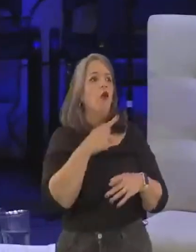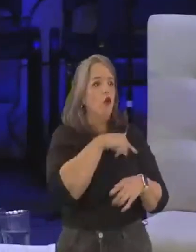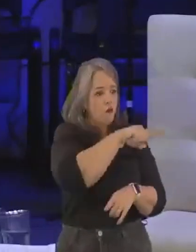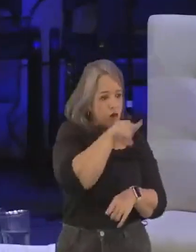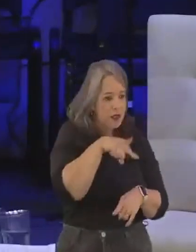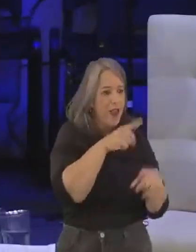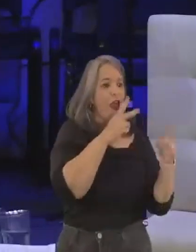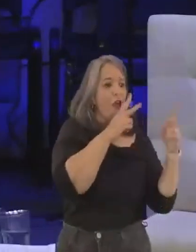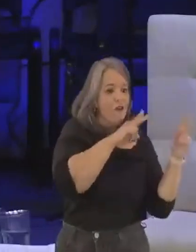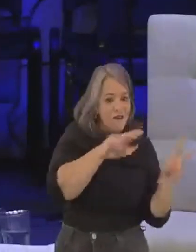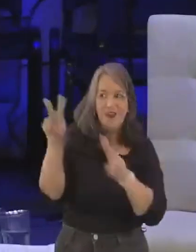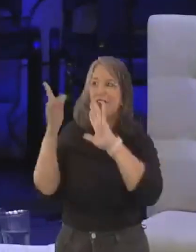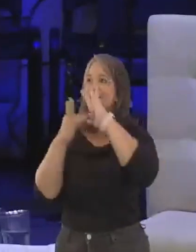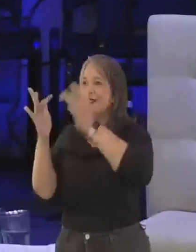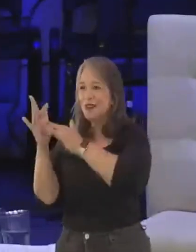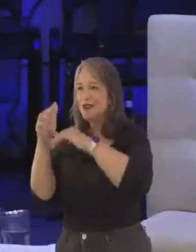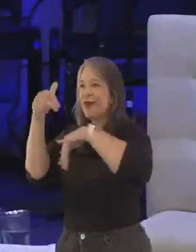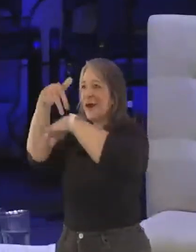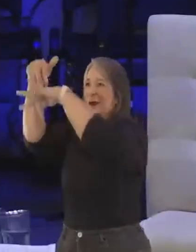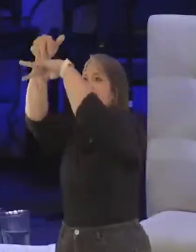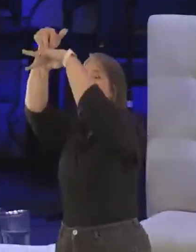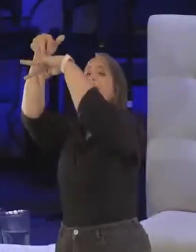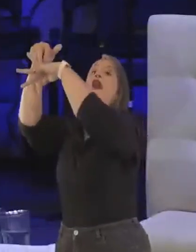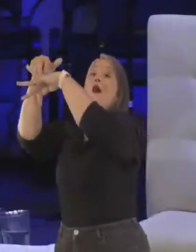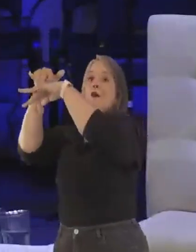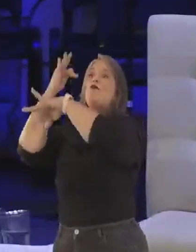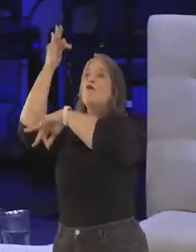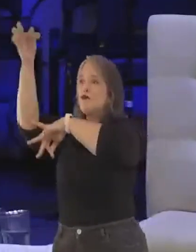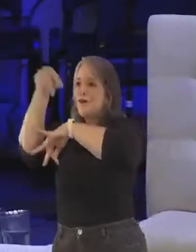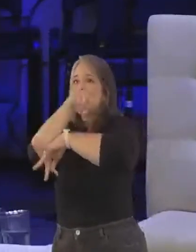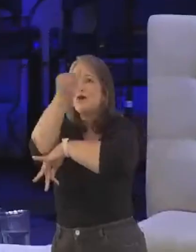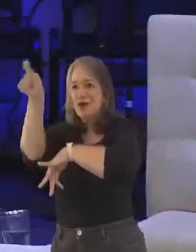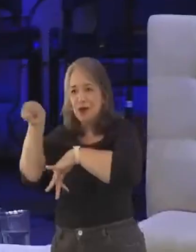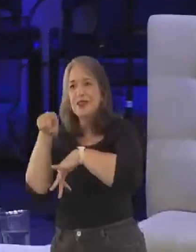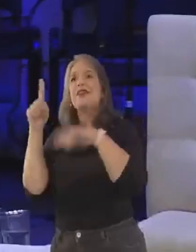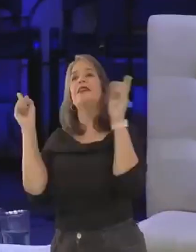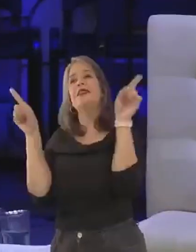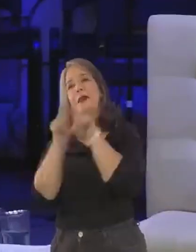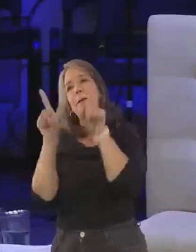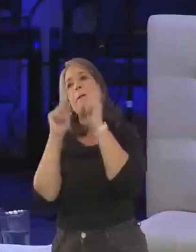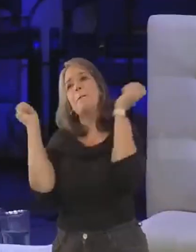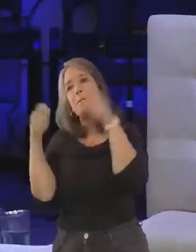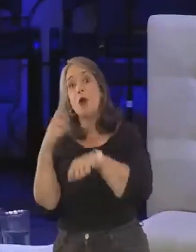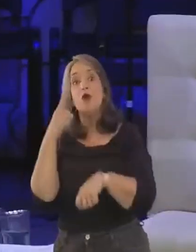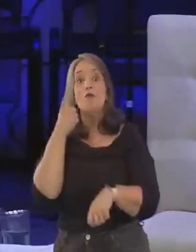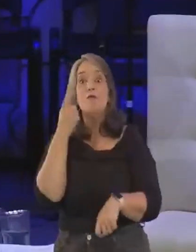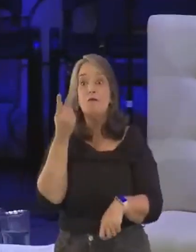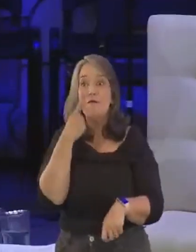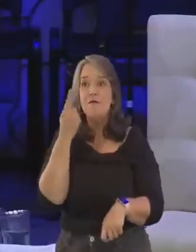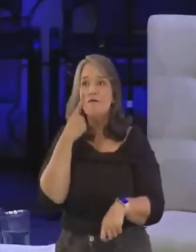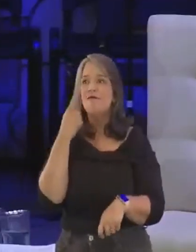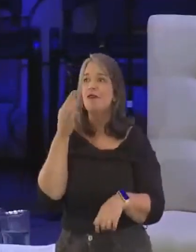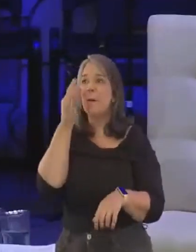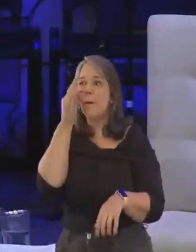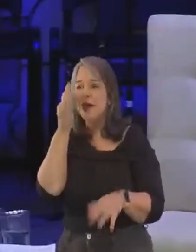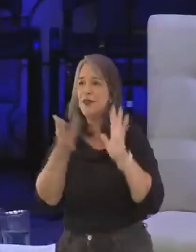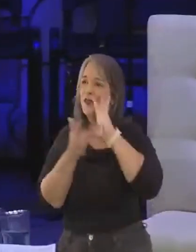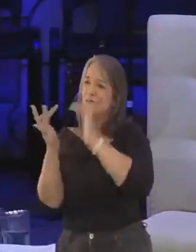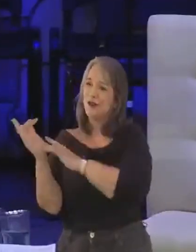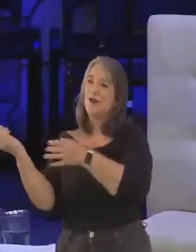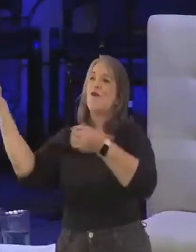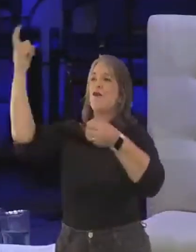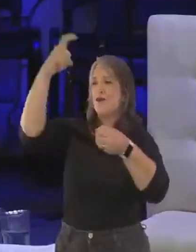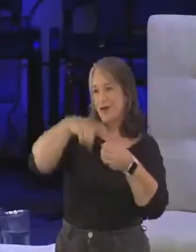Jesus é uma promessa bíblica central do nosso cristianismo, meus irmãos. E ela é descrita como um evento